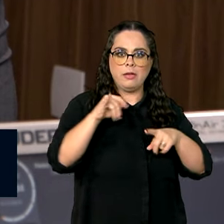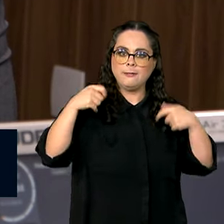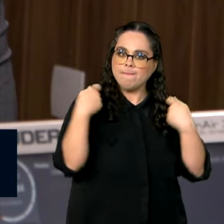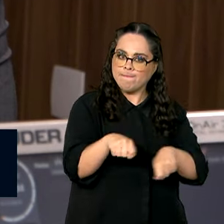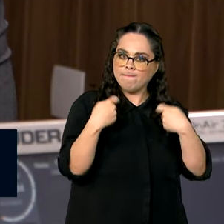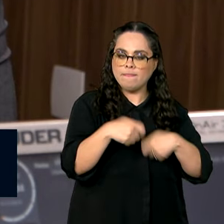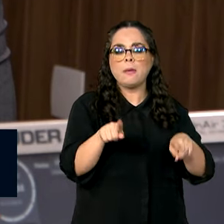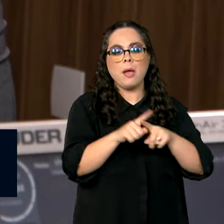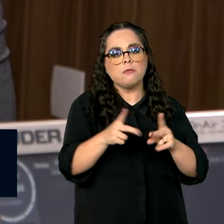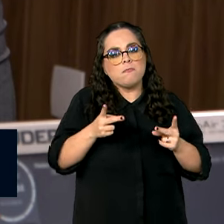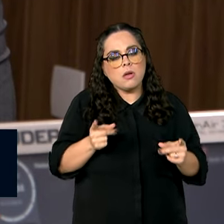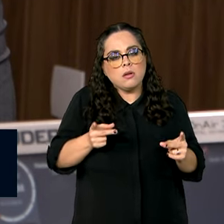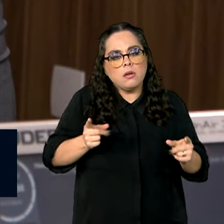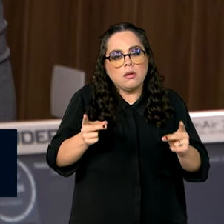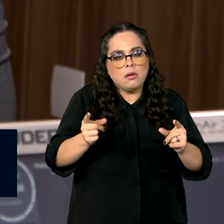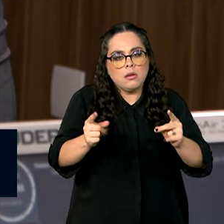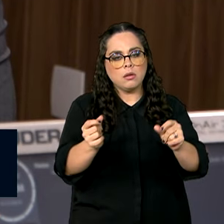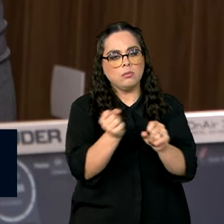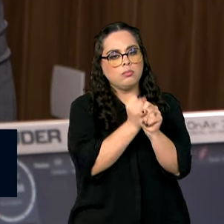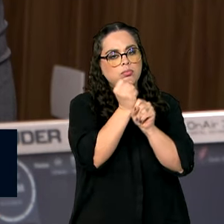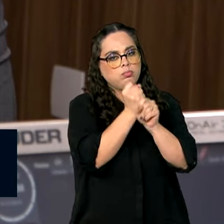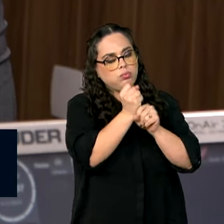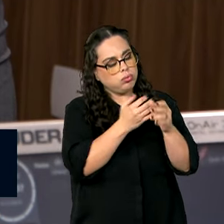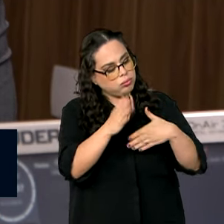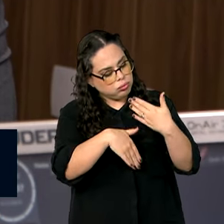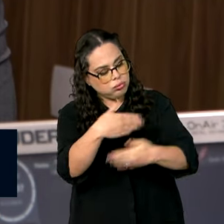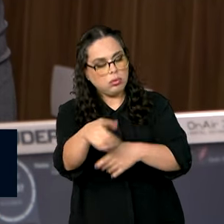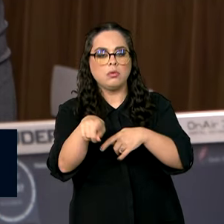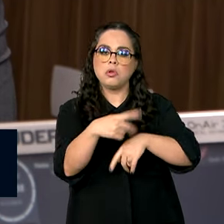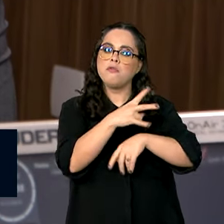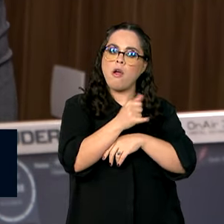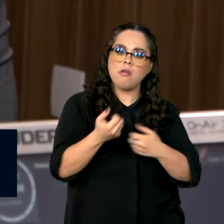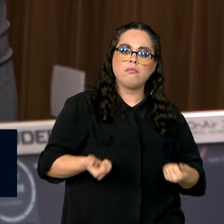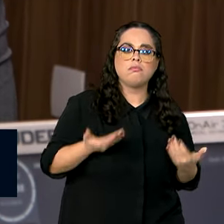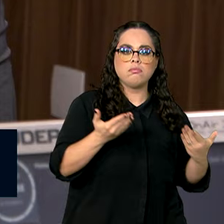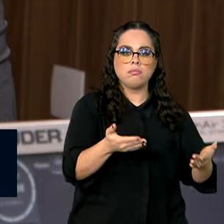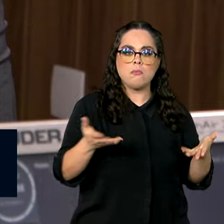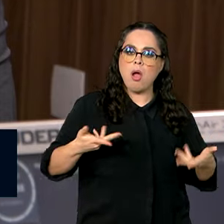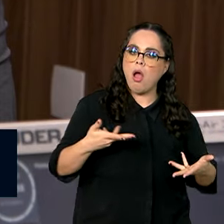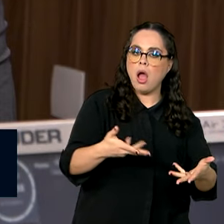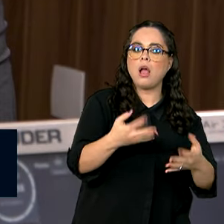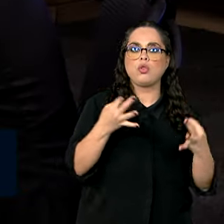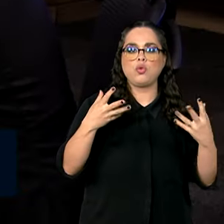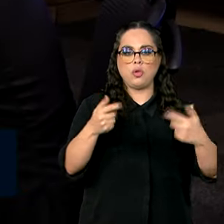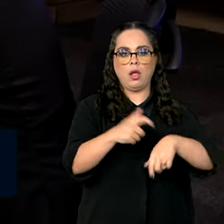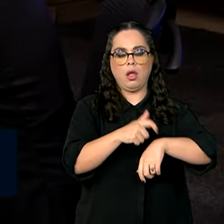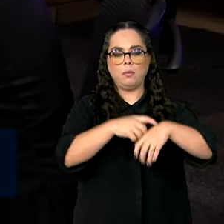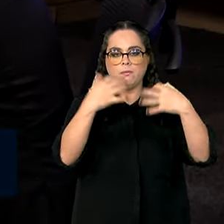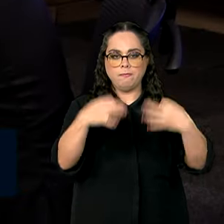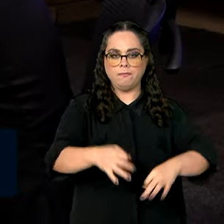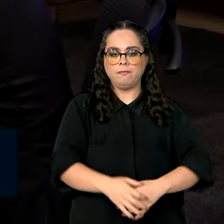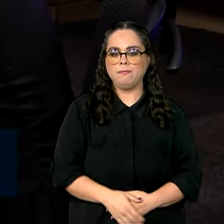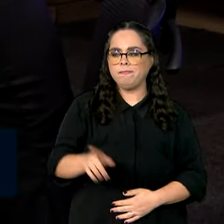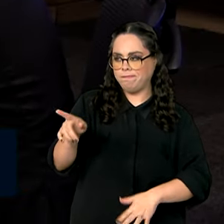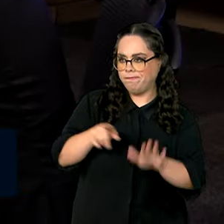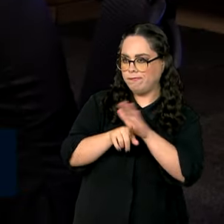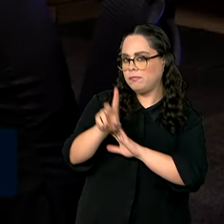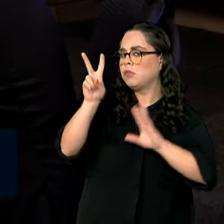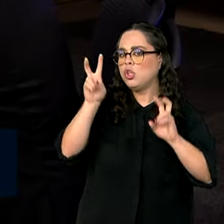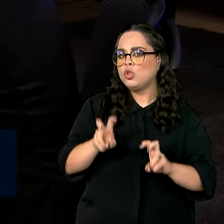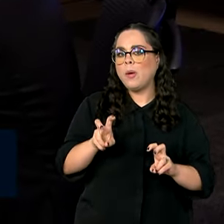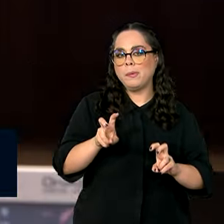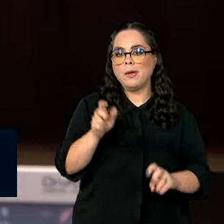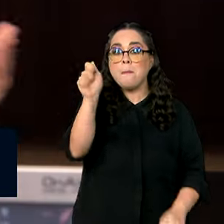vai ser contínuo dentro da empresa e é um trabalho que a gente pretende entregar com a maior velocidade possível Presidente vamos falar um pouquinho de black